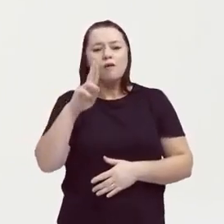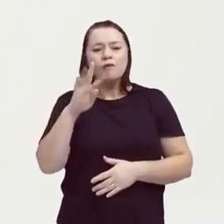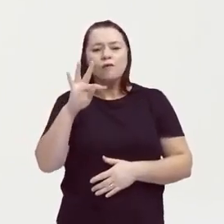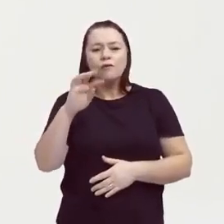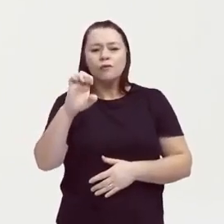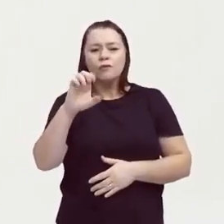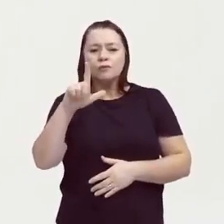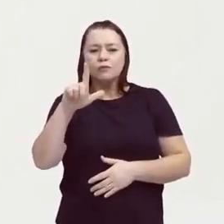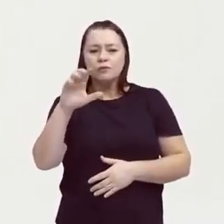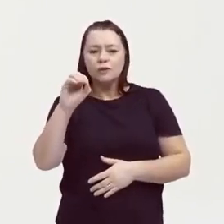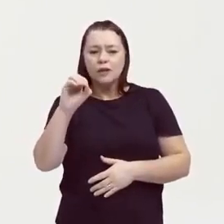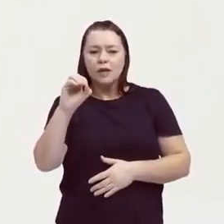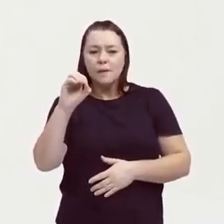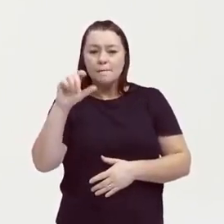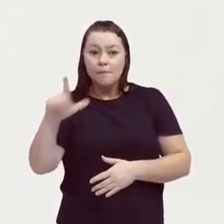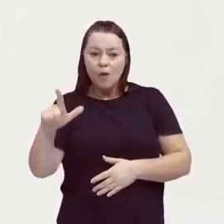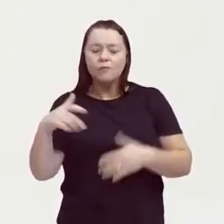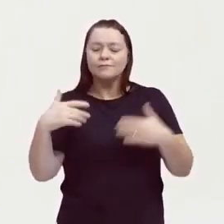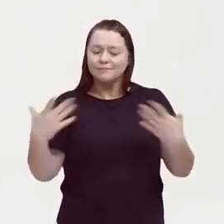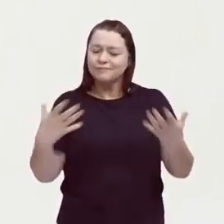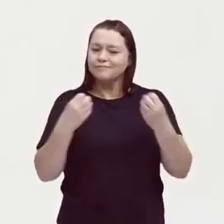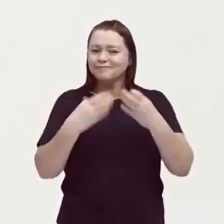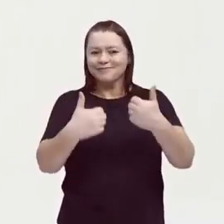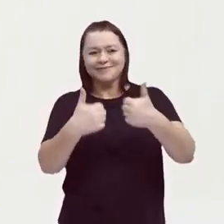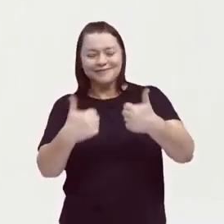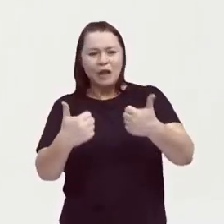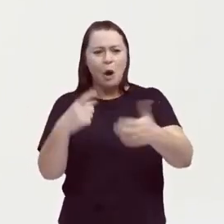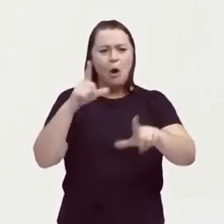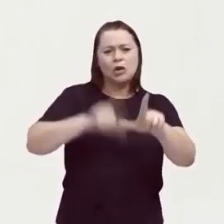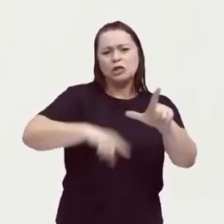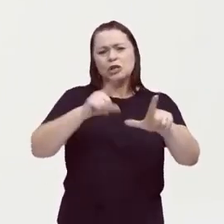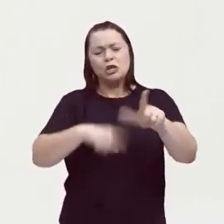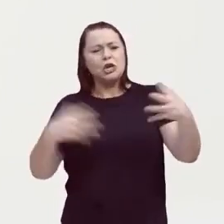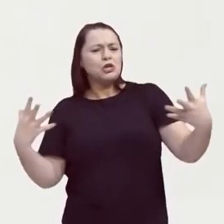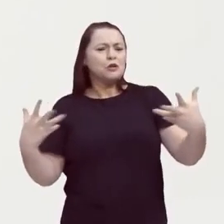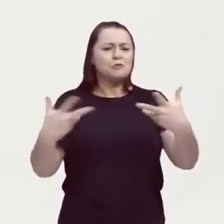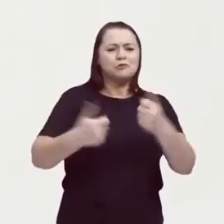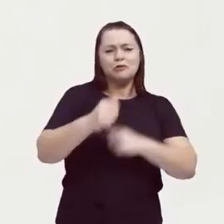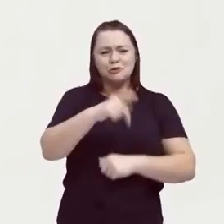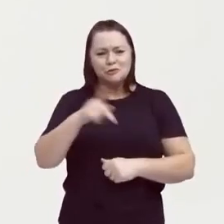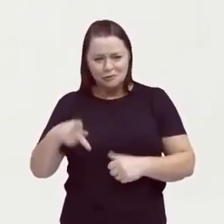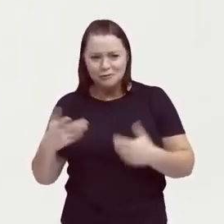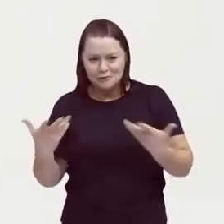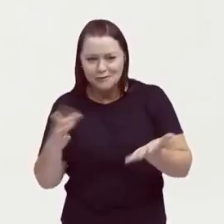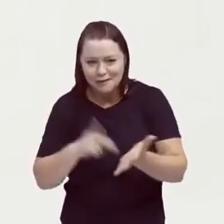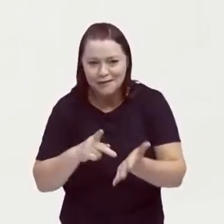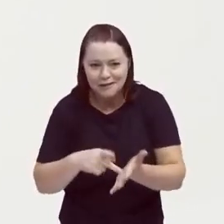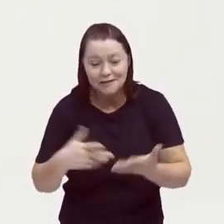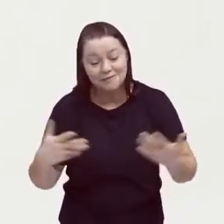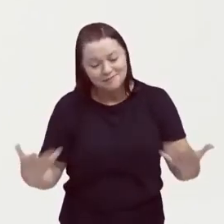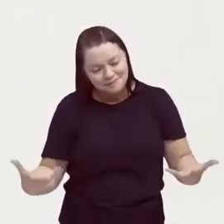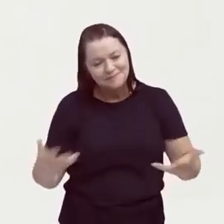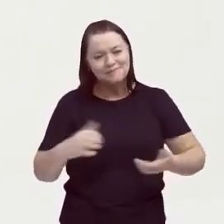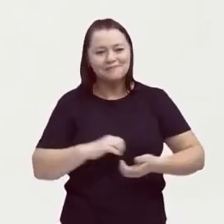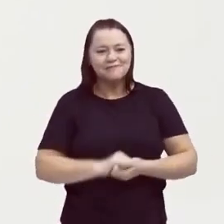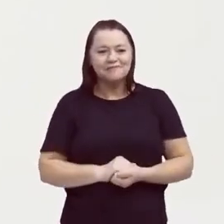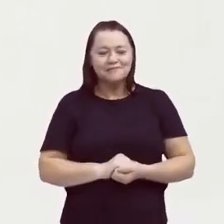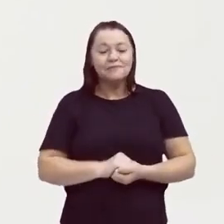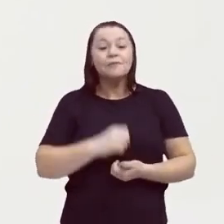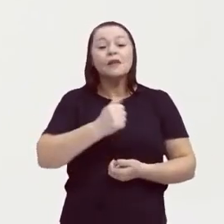futebol. Muito bem. Olha que letra bonita, professor, não é verdade? Letra B. Quantas